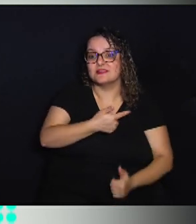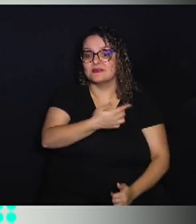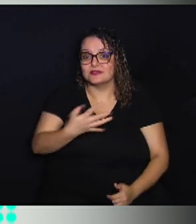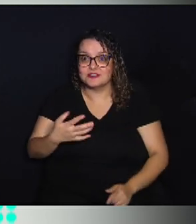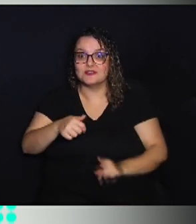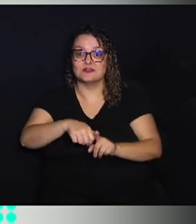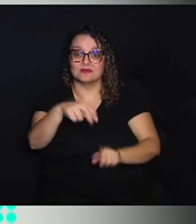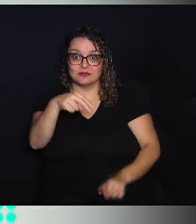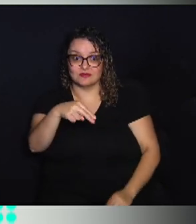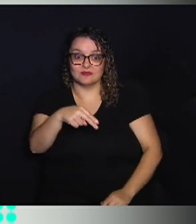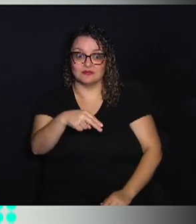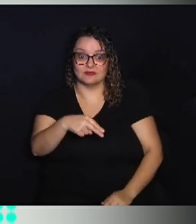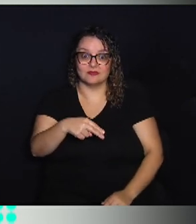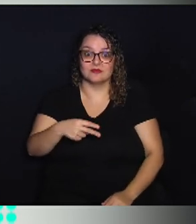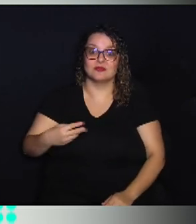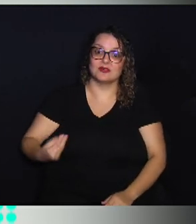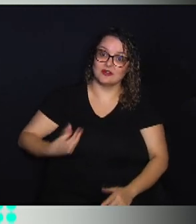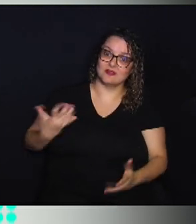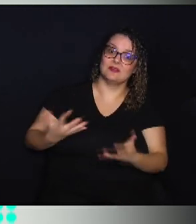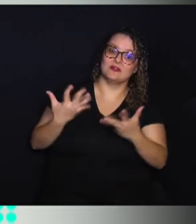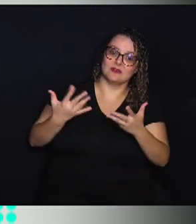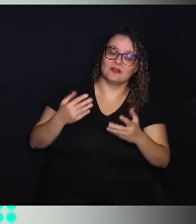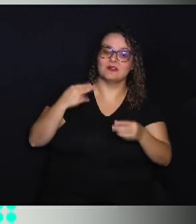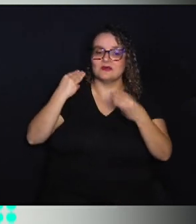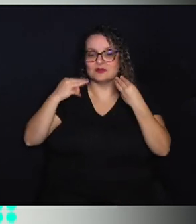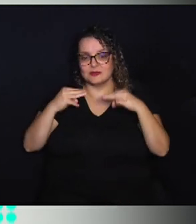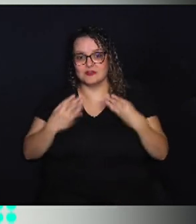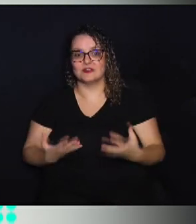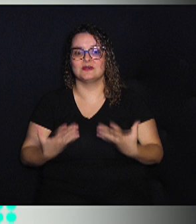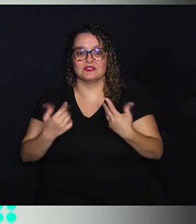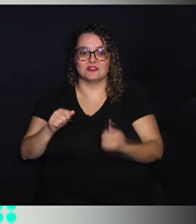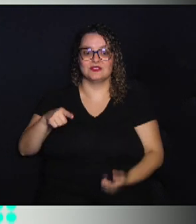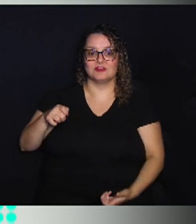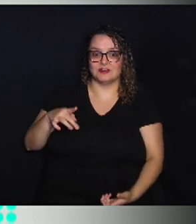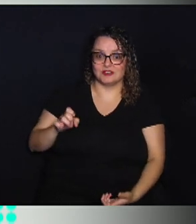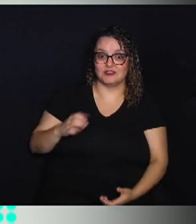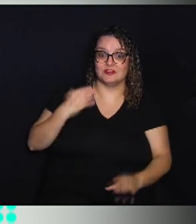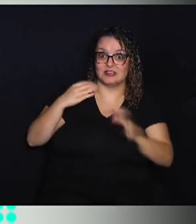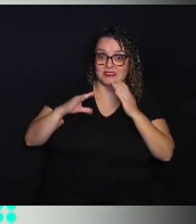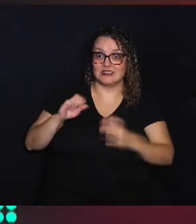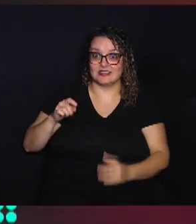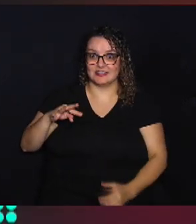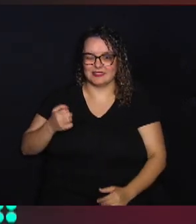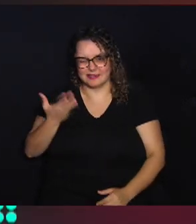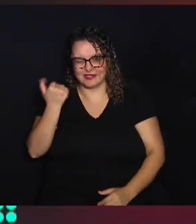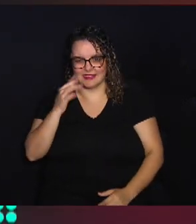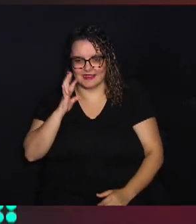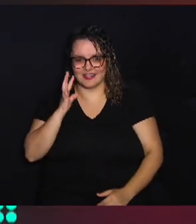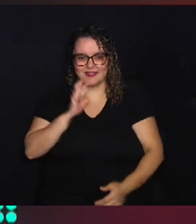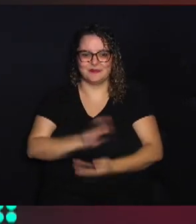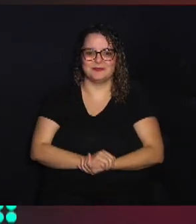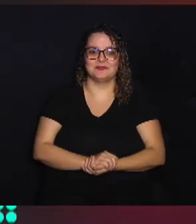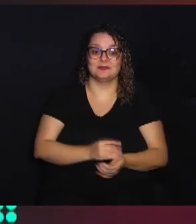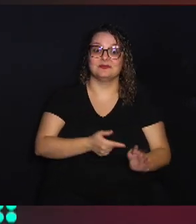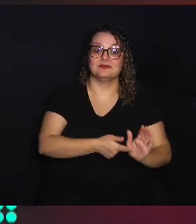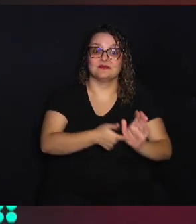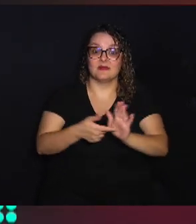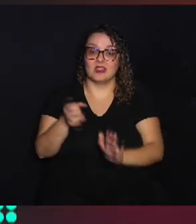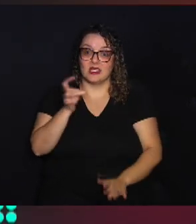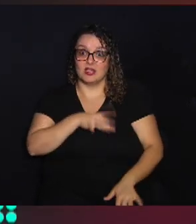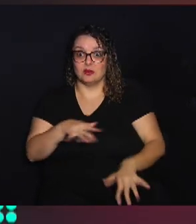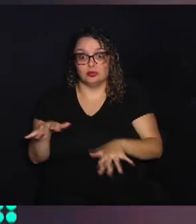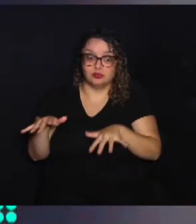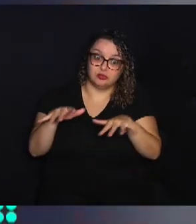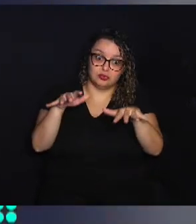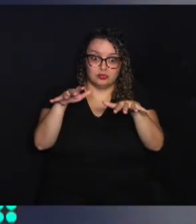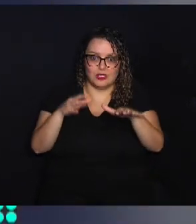novembro, Vivo Música vai receber Xande Canta Caetano. Tá muito maneiro. A exposição Medos e